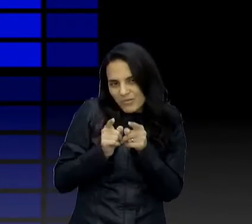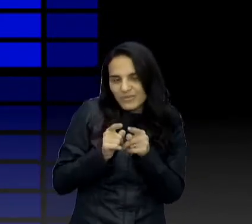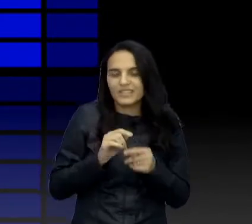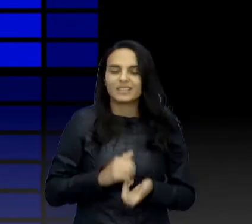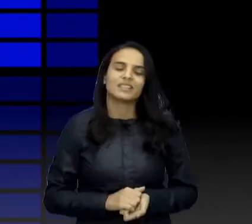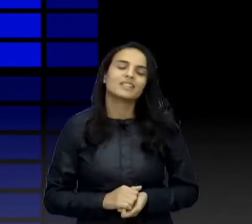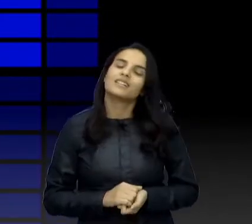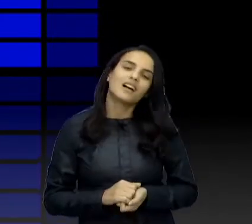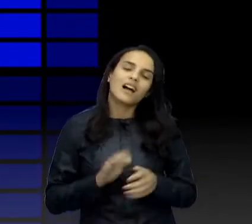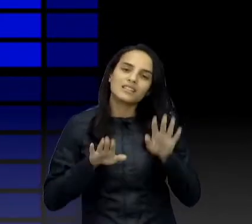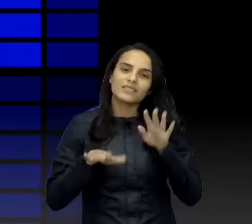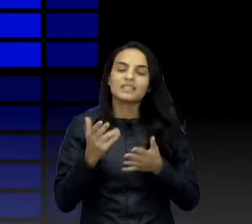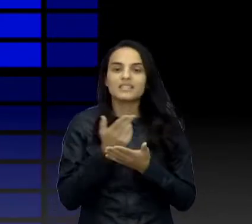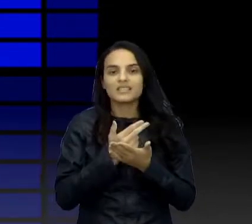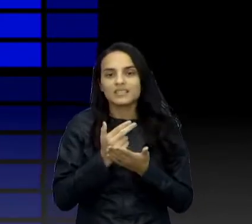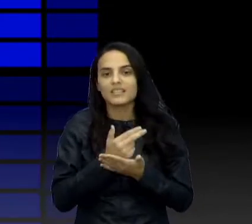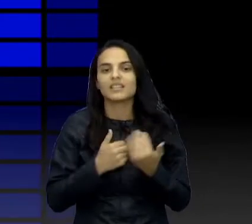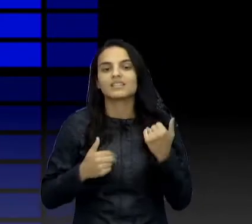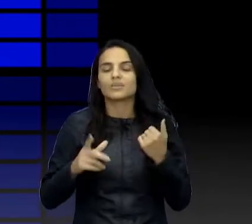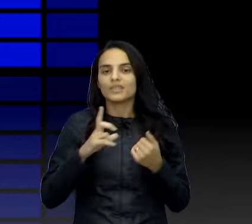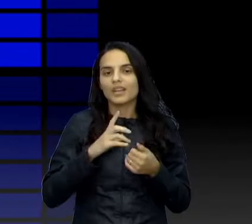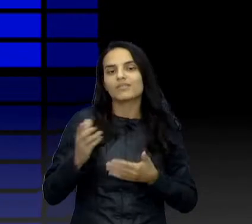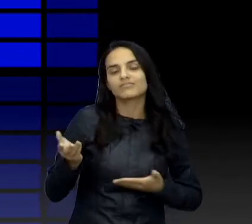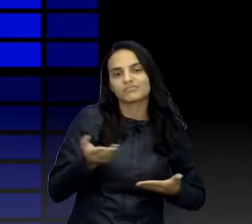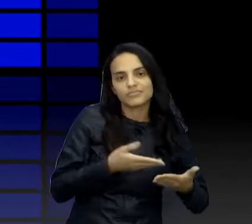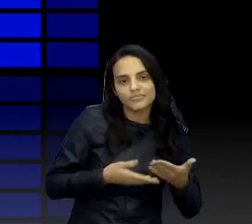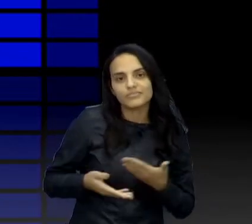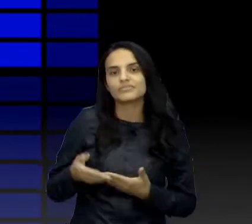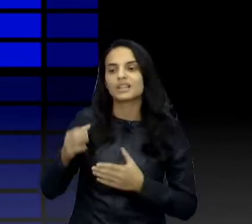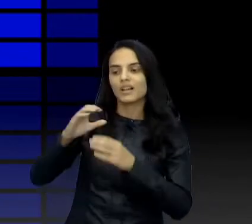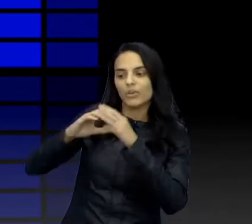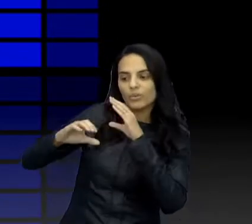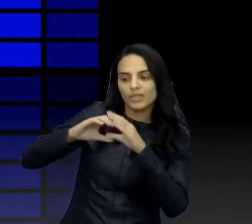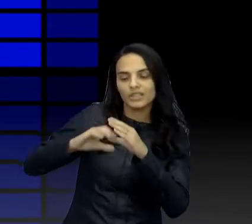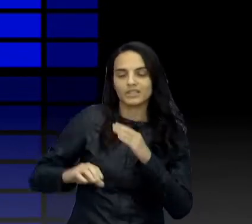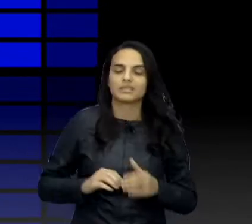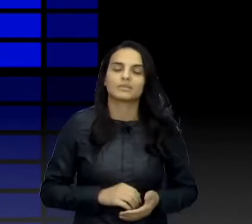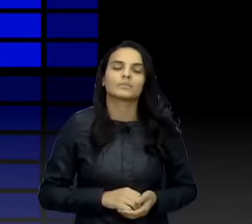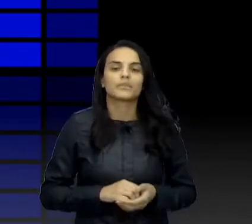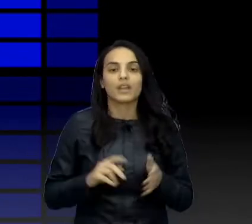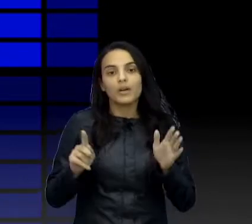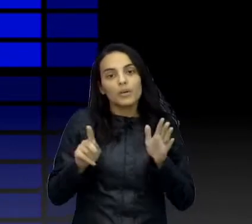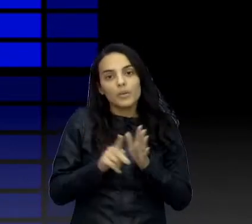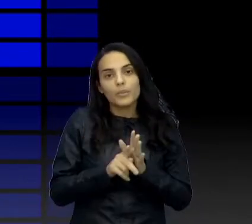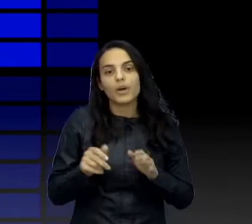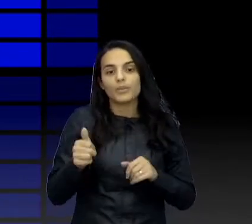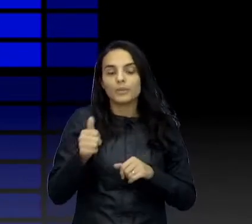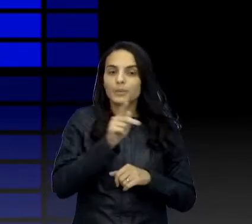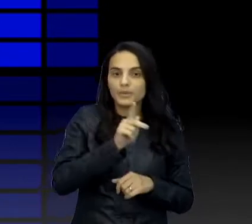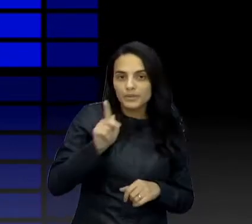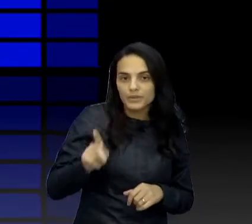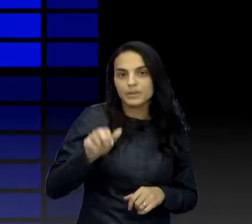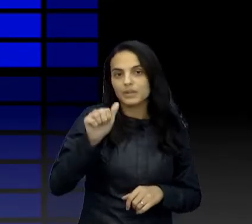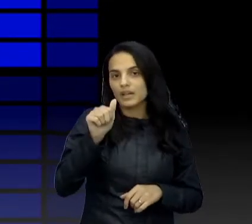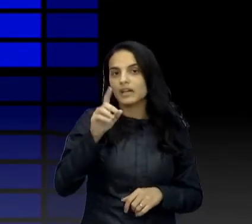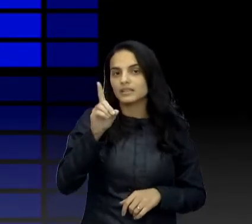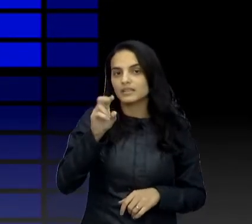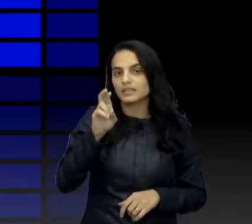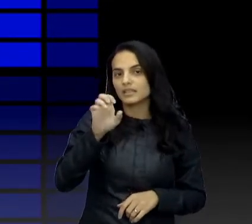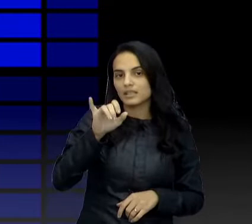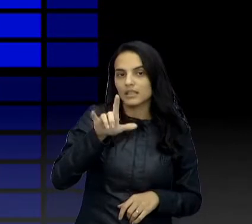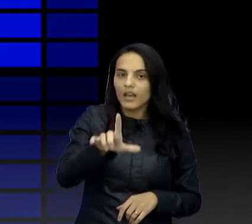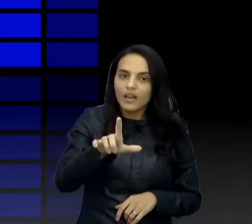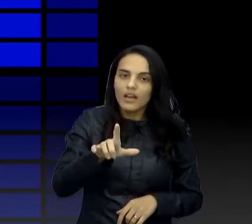símbolos, por desenhos. Então, tem uma dinâmica, né, nessa comunicação. O próprio professor Gabriel Nascimento,